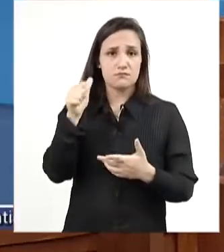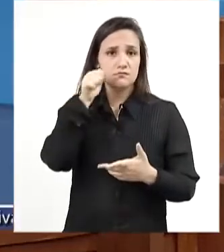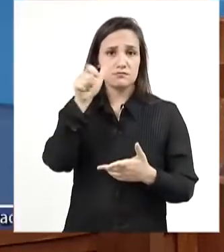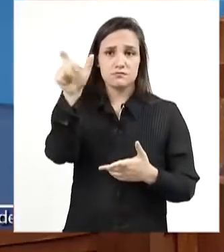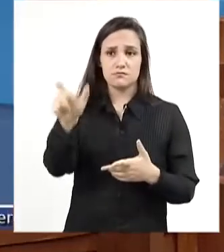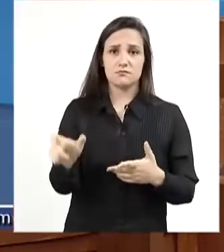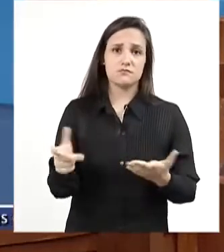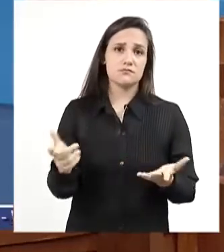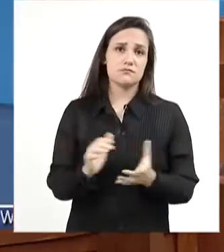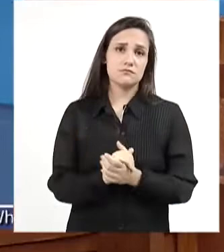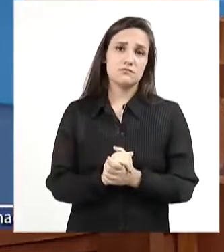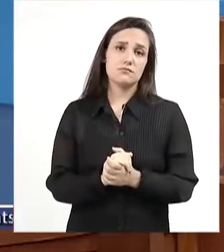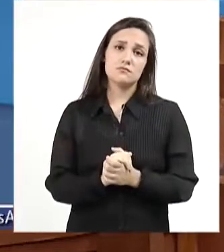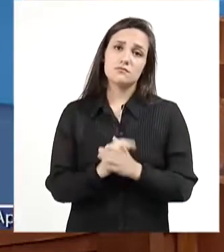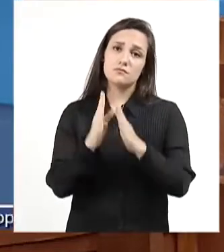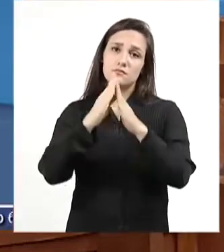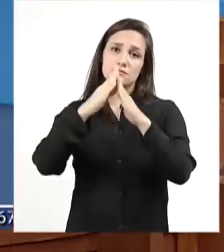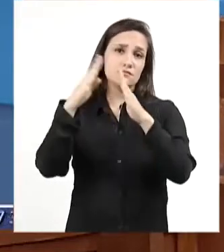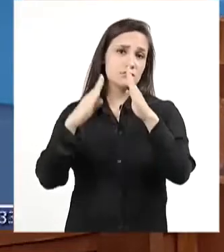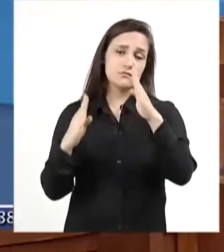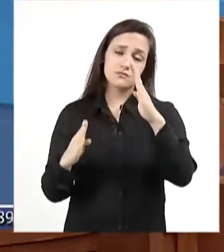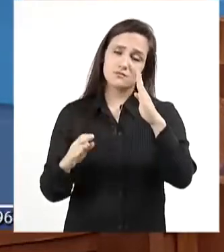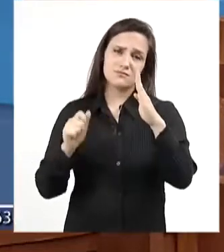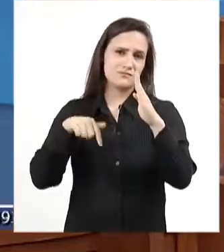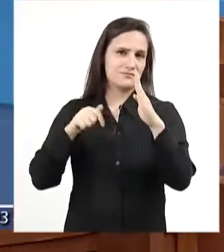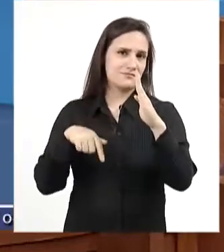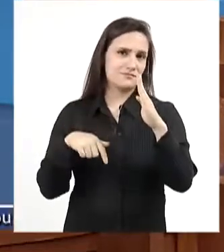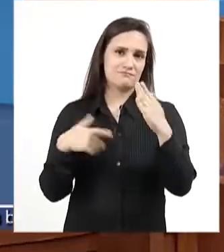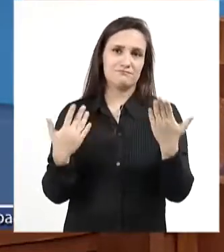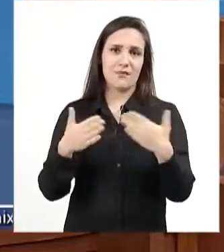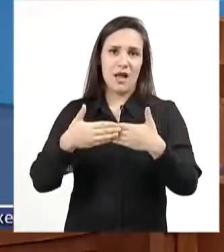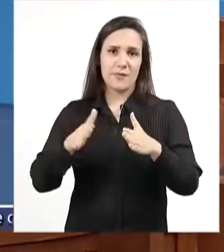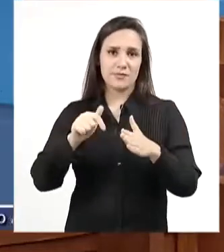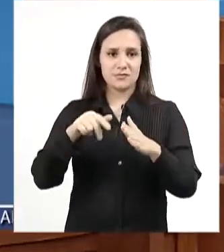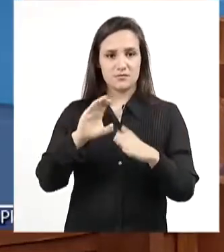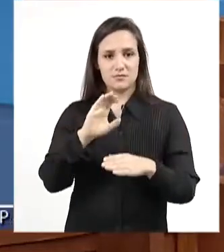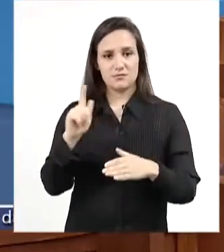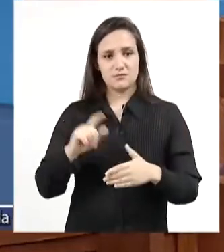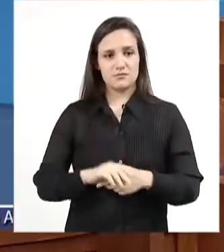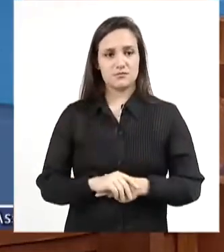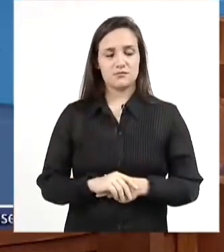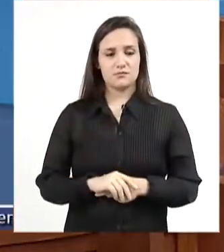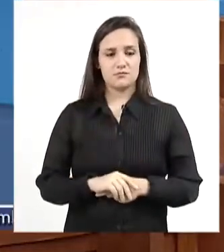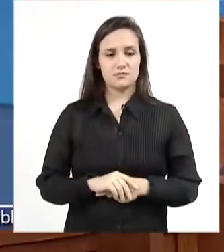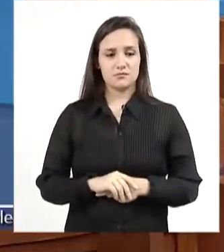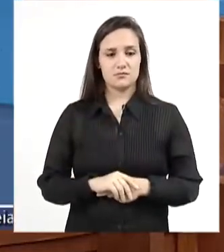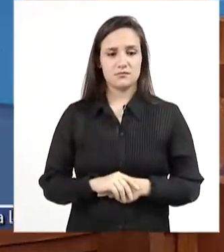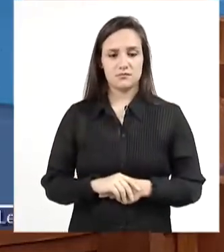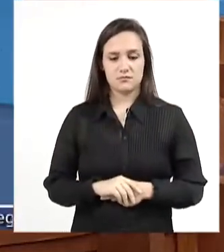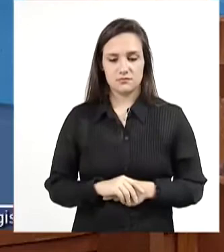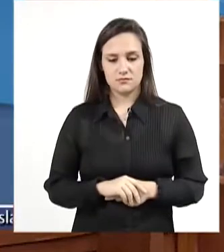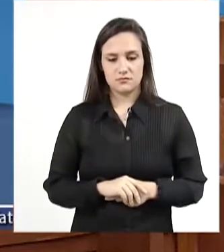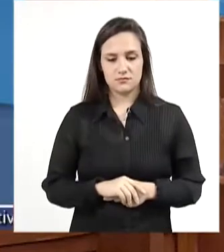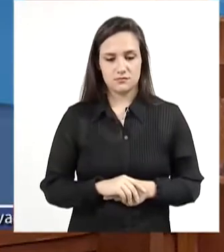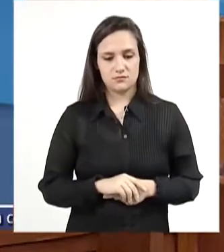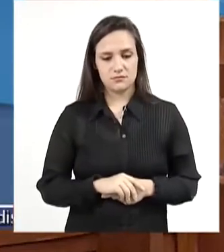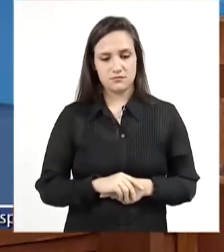que a primeira casa da mulher brasileira fora implantada na nossa capital. Então, esta